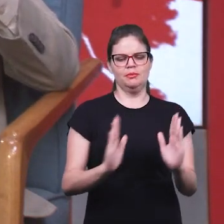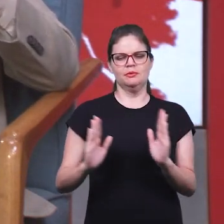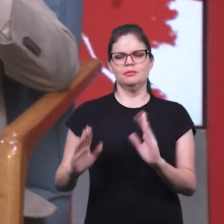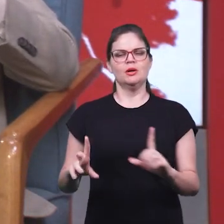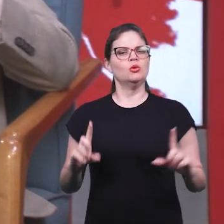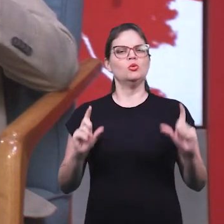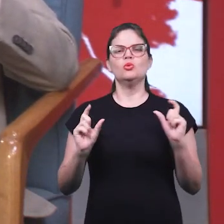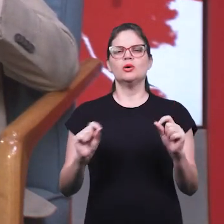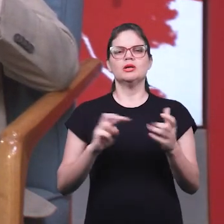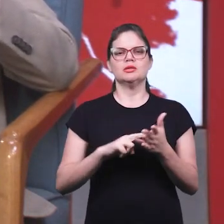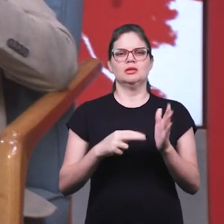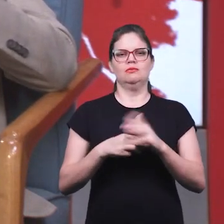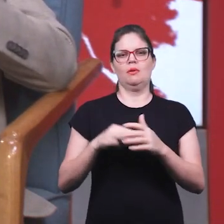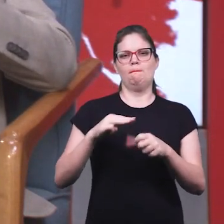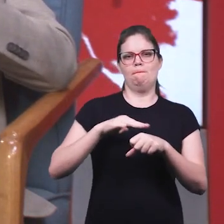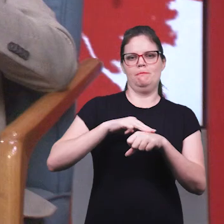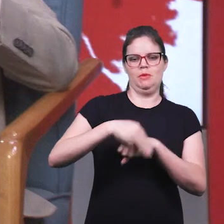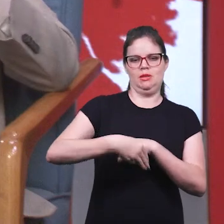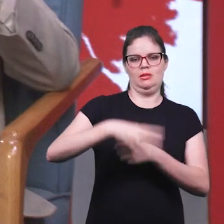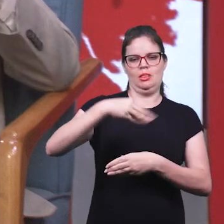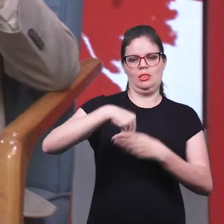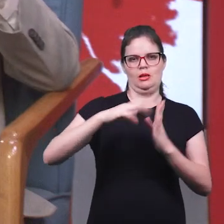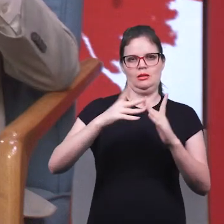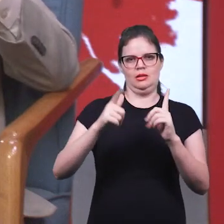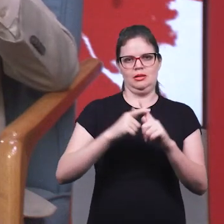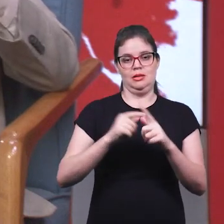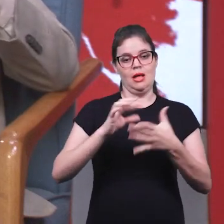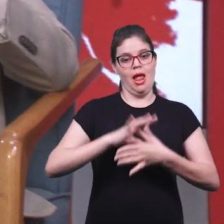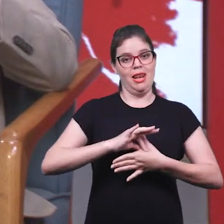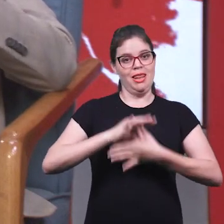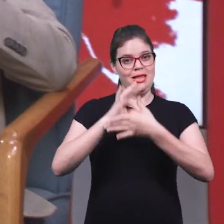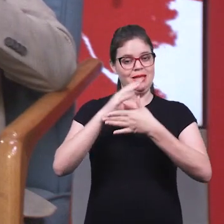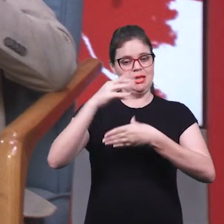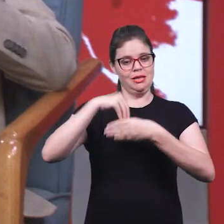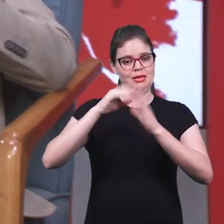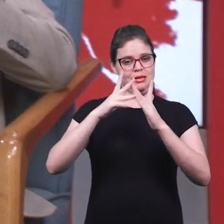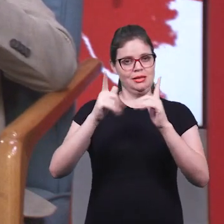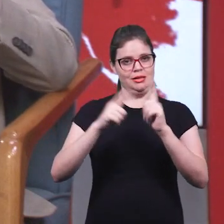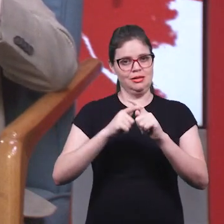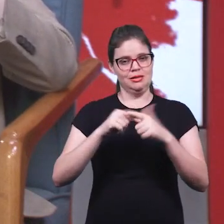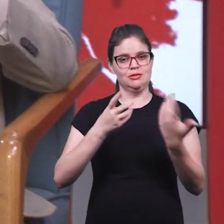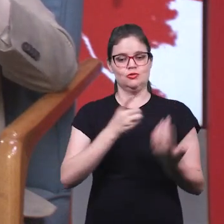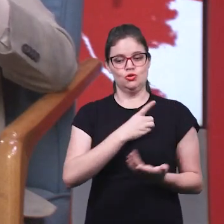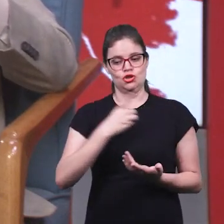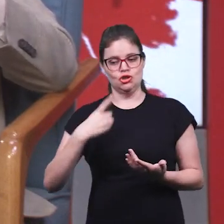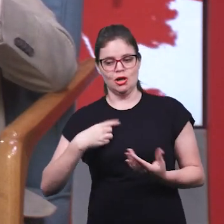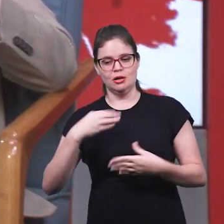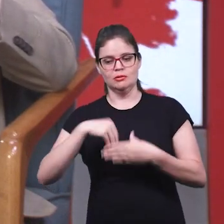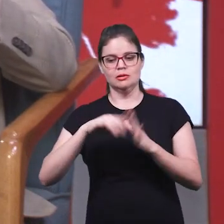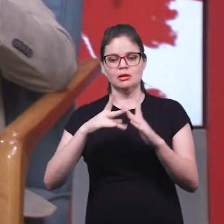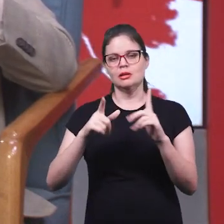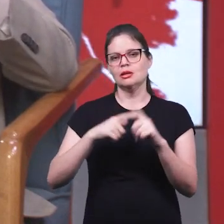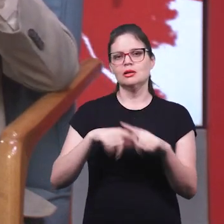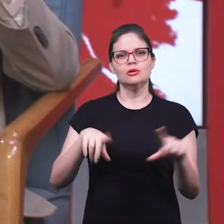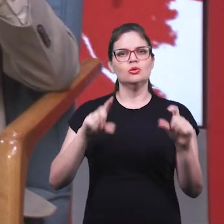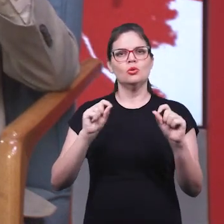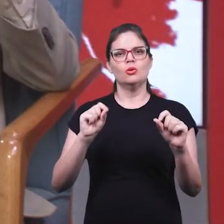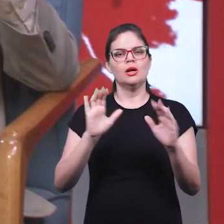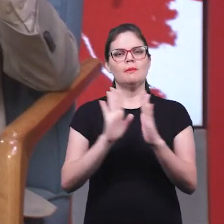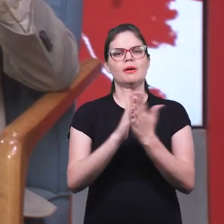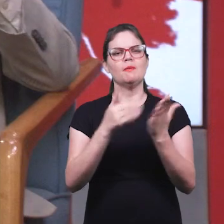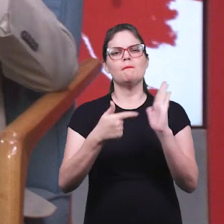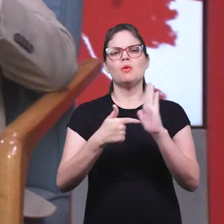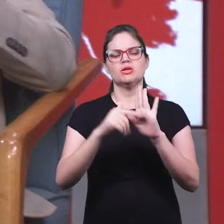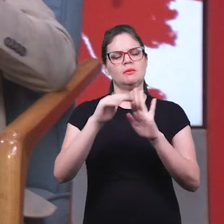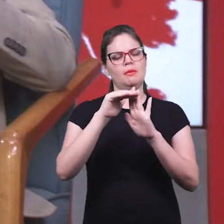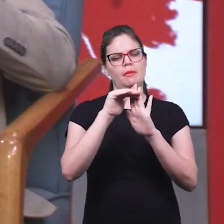é o ministério na vida da igreja, as lideranças na vida da igreja, o diácono na vida da igreja, o que a